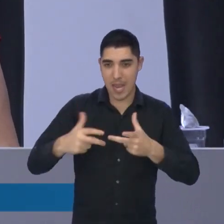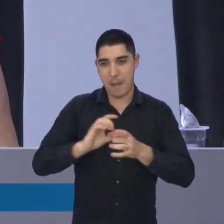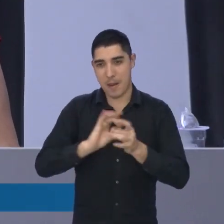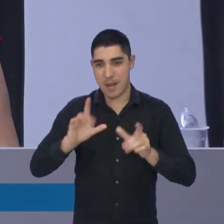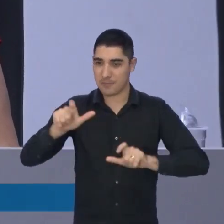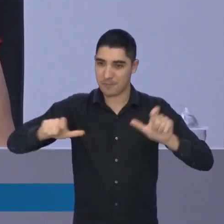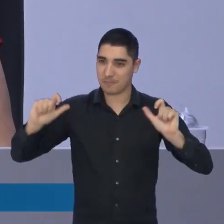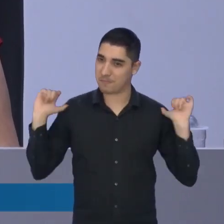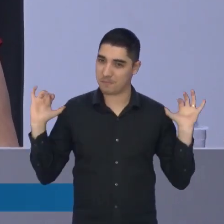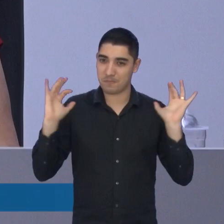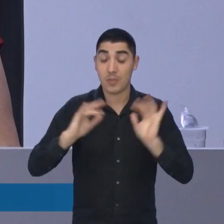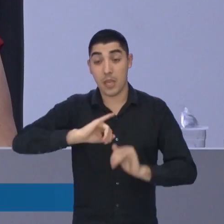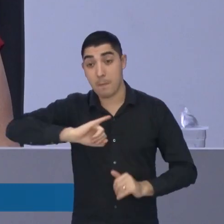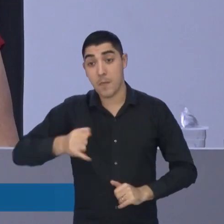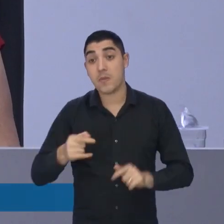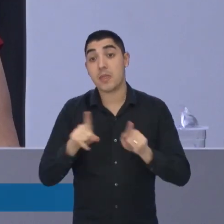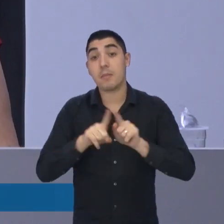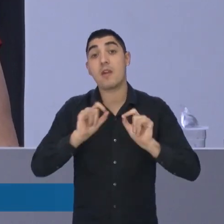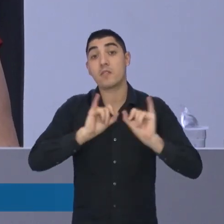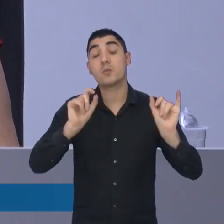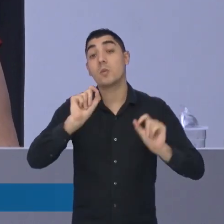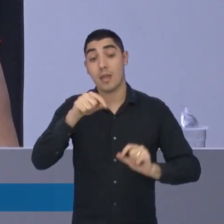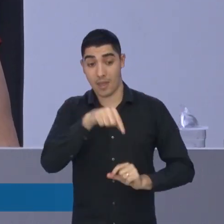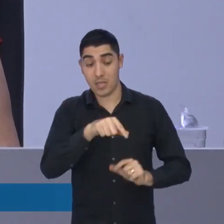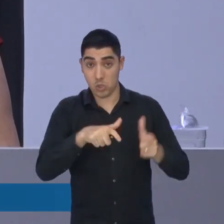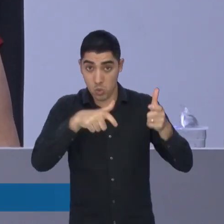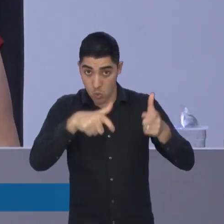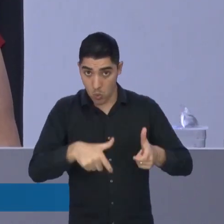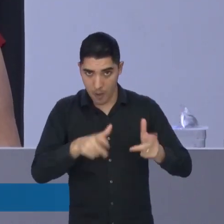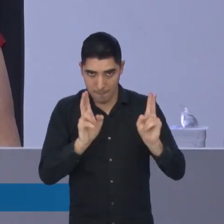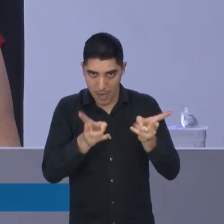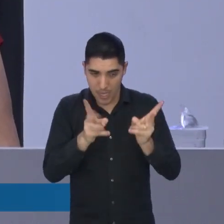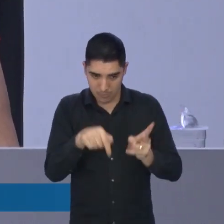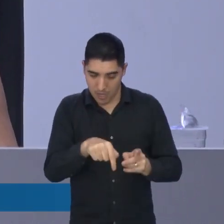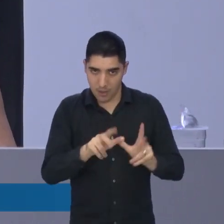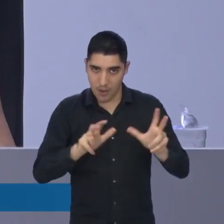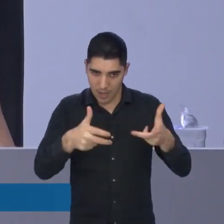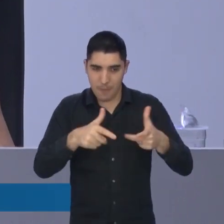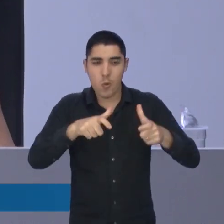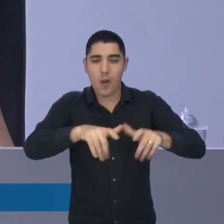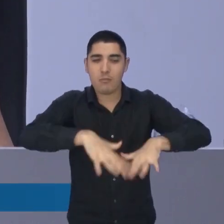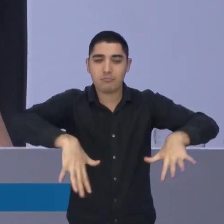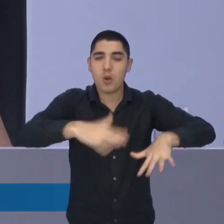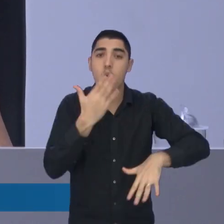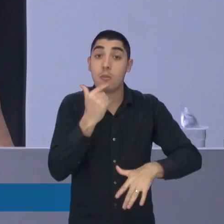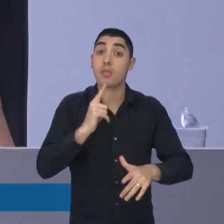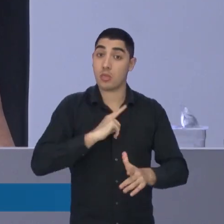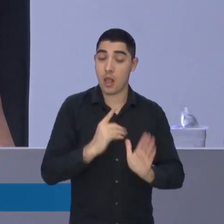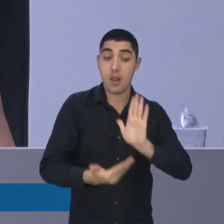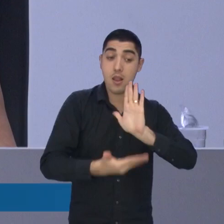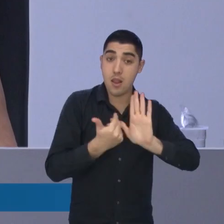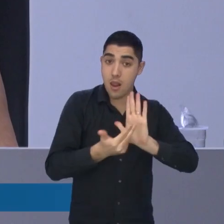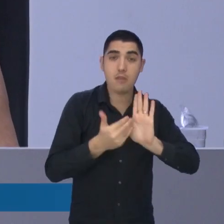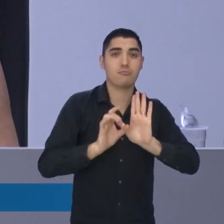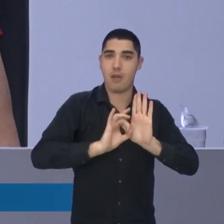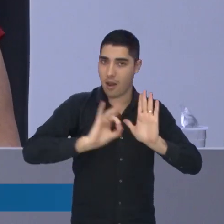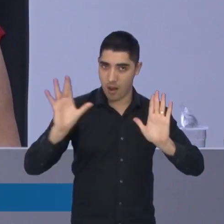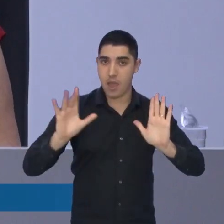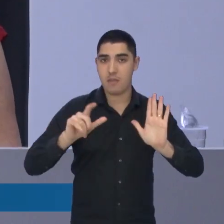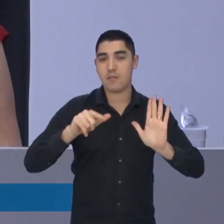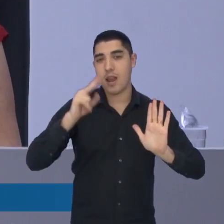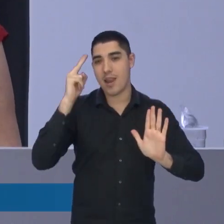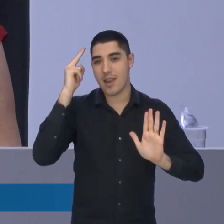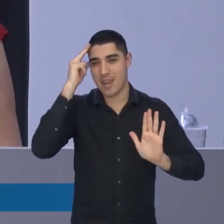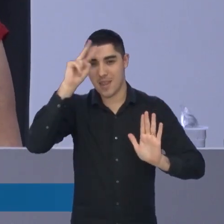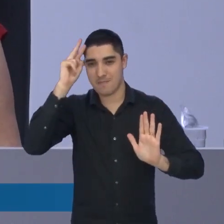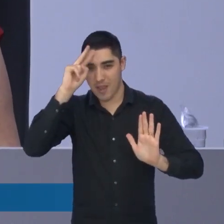para avisar que no local destinado ao coquetel estão abertos livros em memórias,